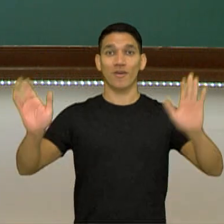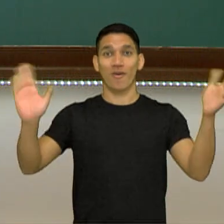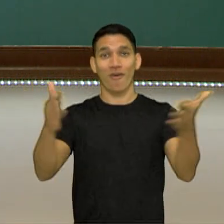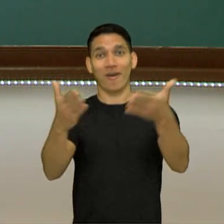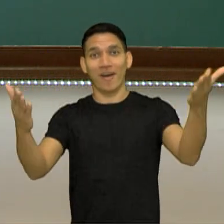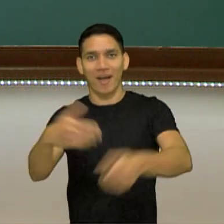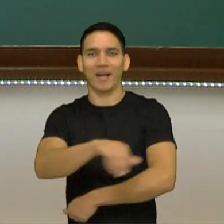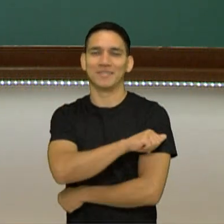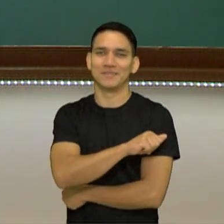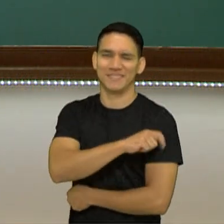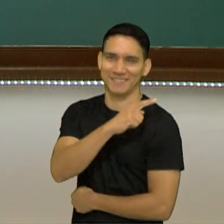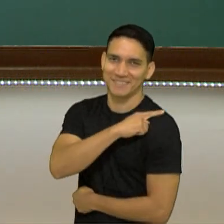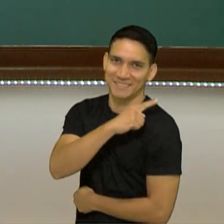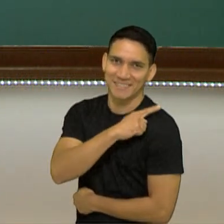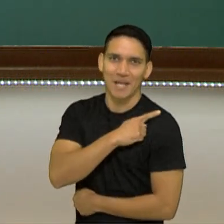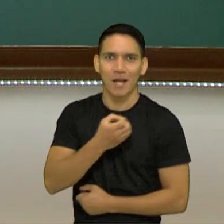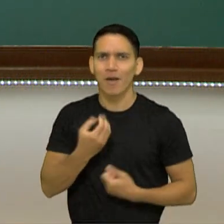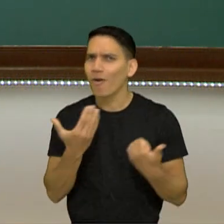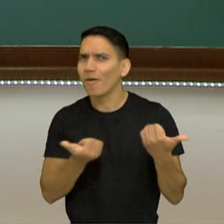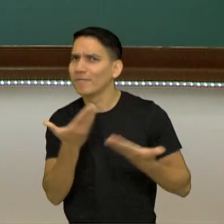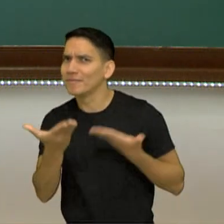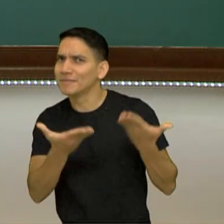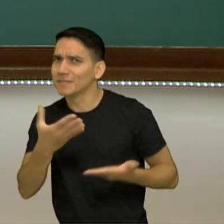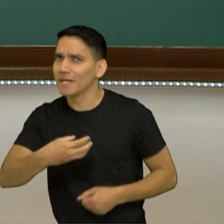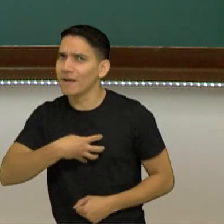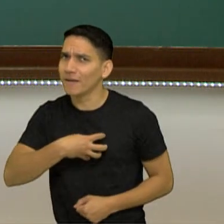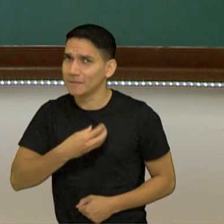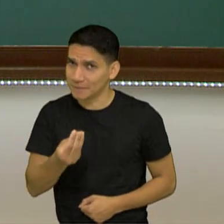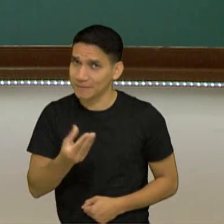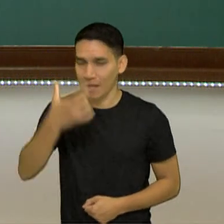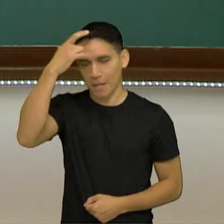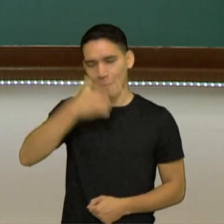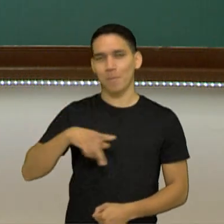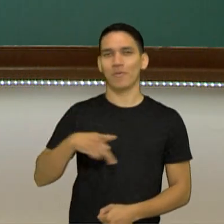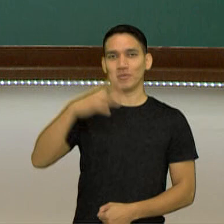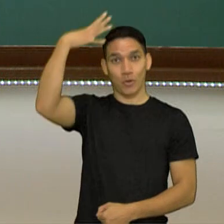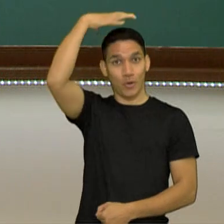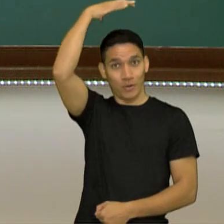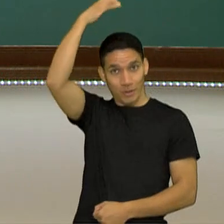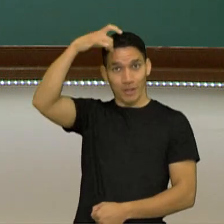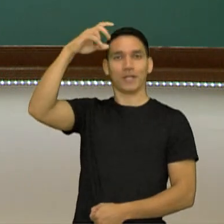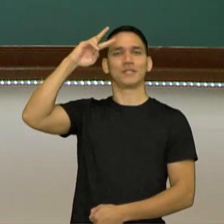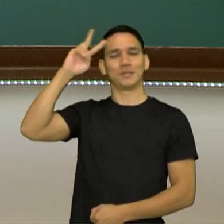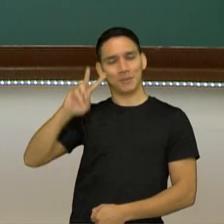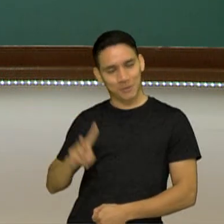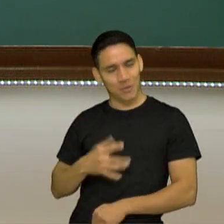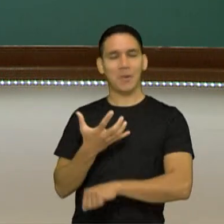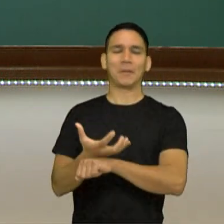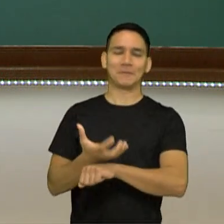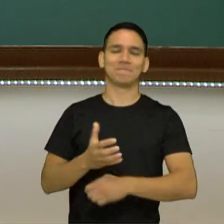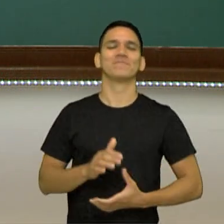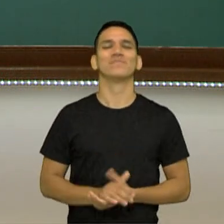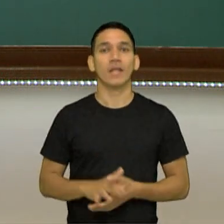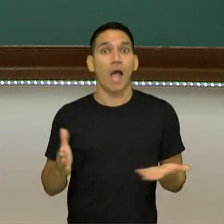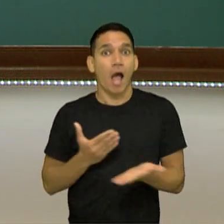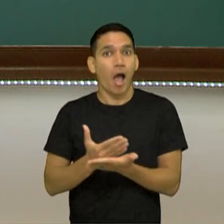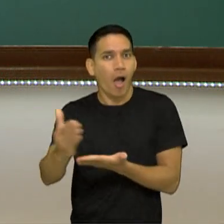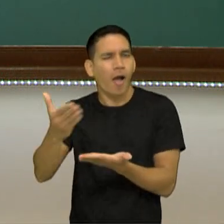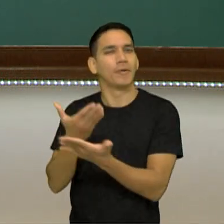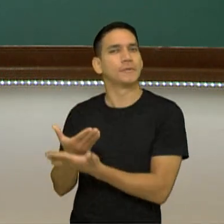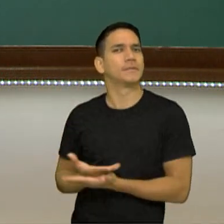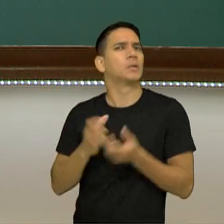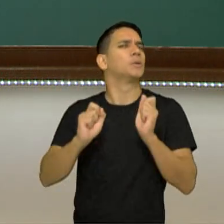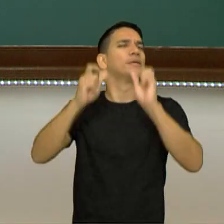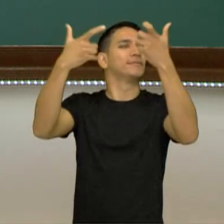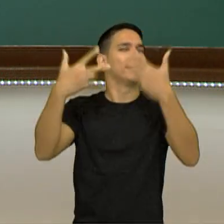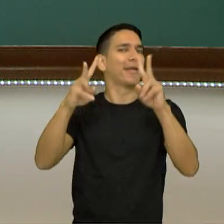Olá, estudantes da primeira série, como que vocês estão? Aqui é o professor Eduardo de História e nesta aula vamos falar sobre um tema